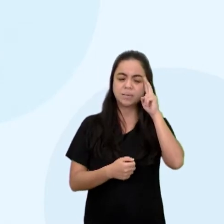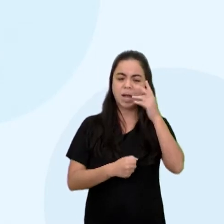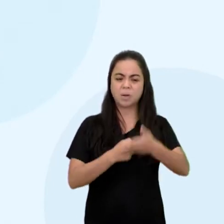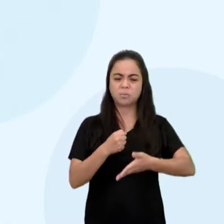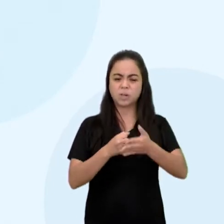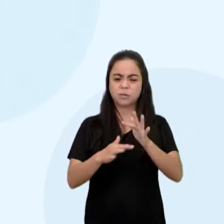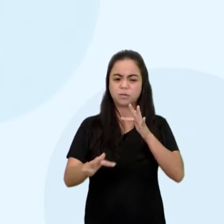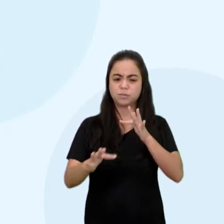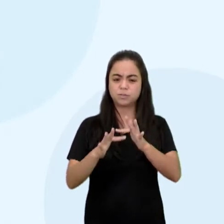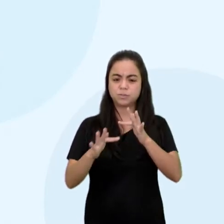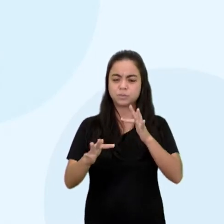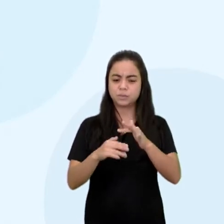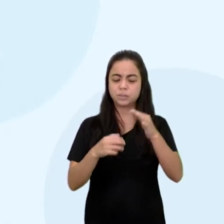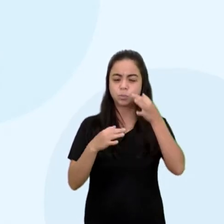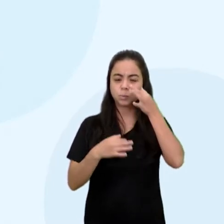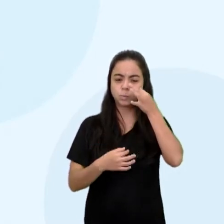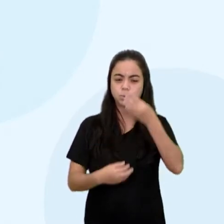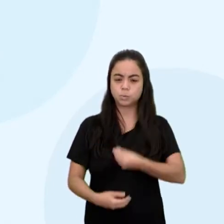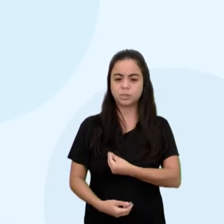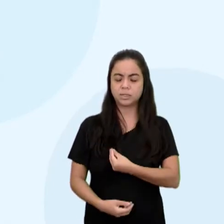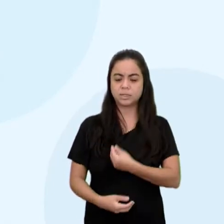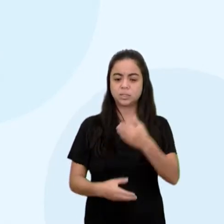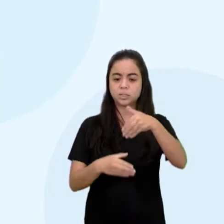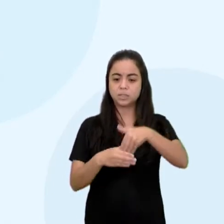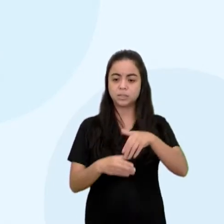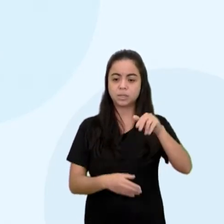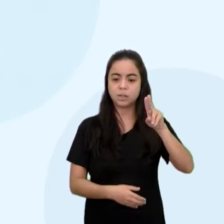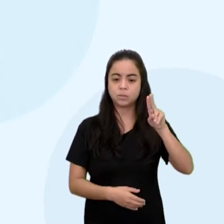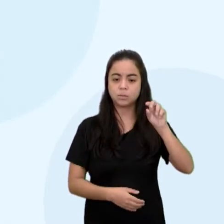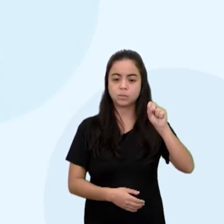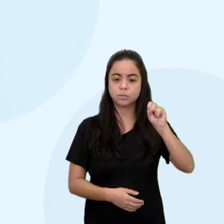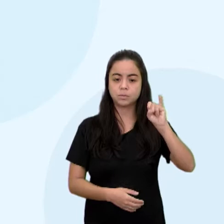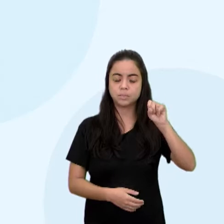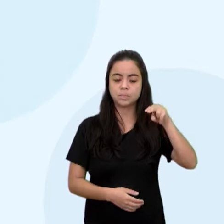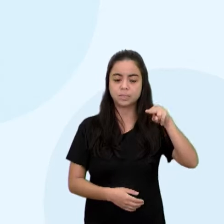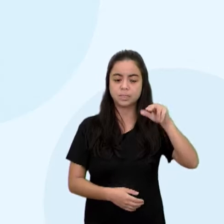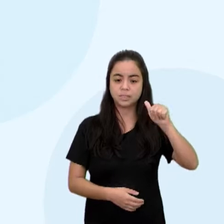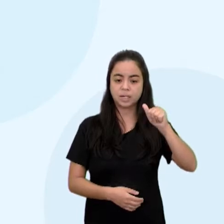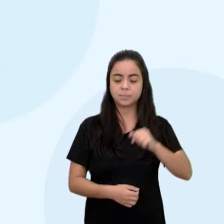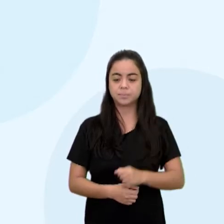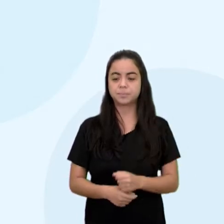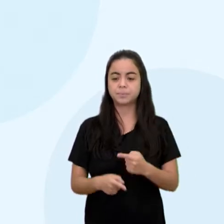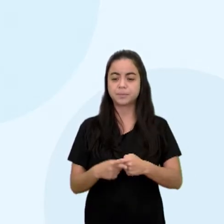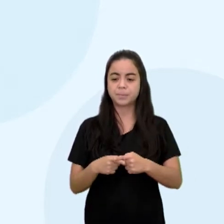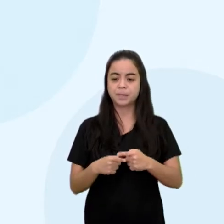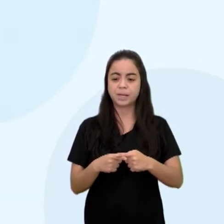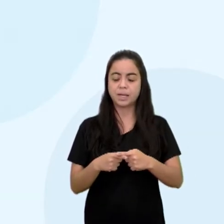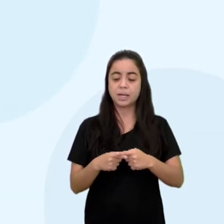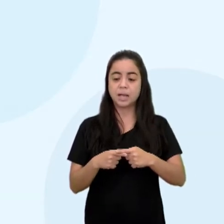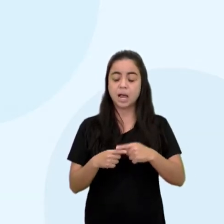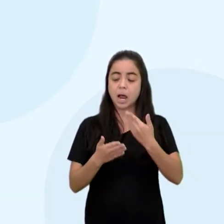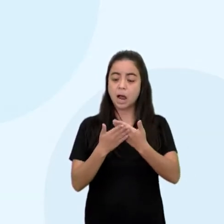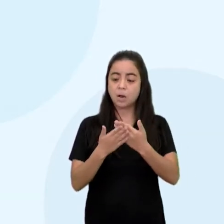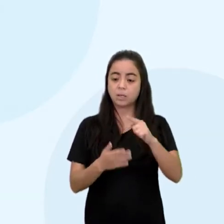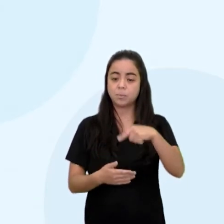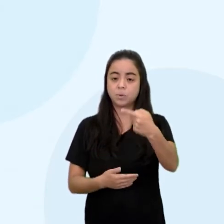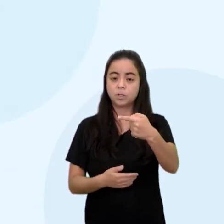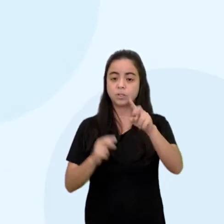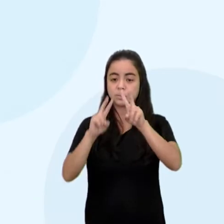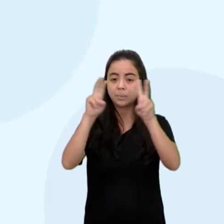geotérmica até chegar ao gerador. Nós vamos parar no gerador porque na próxima aula a gente vai falar a partir do gerador, tá bom? Então olha lá,